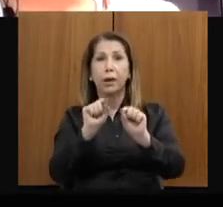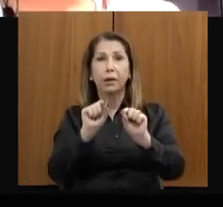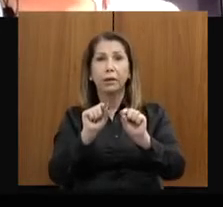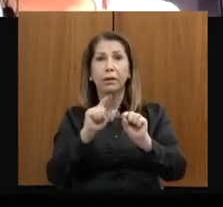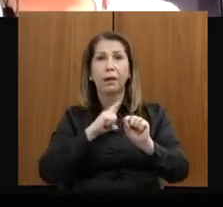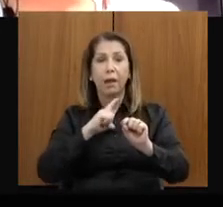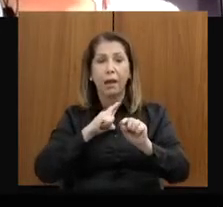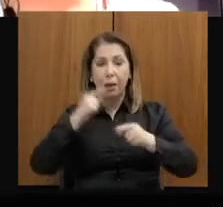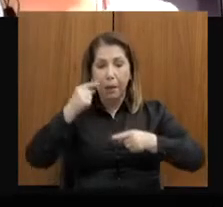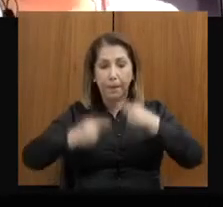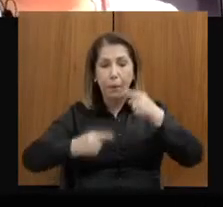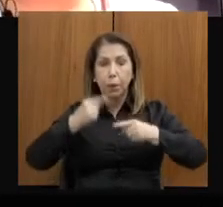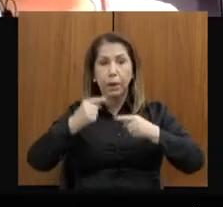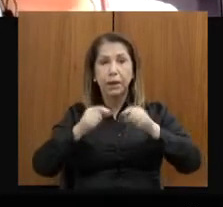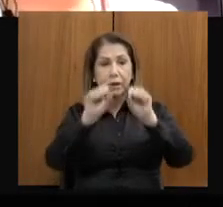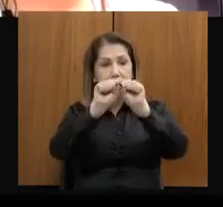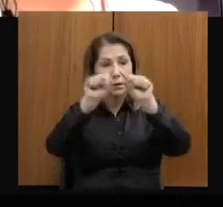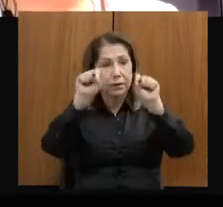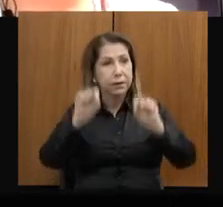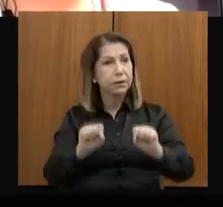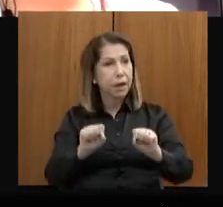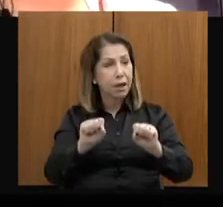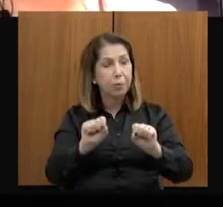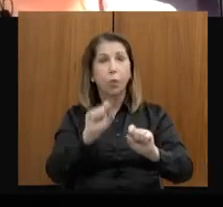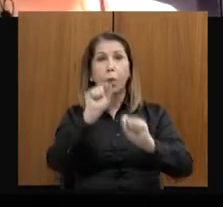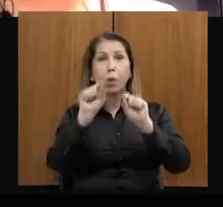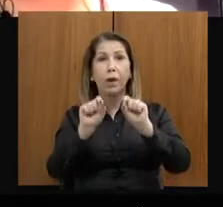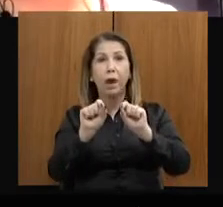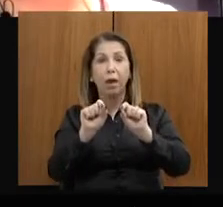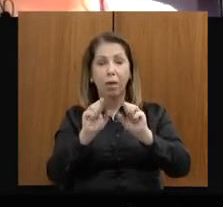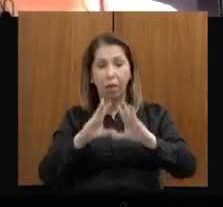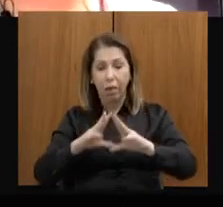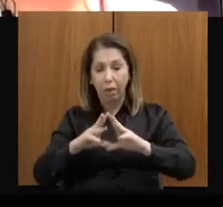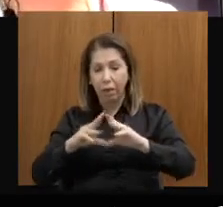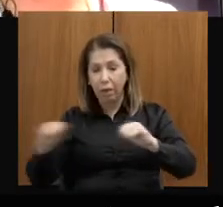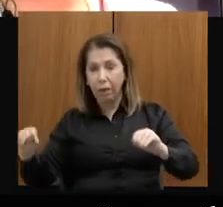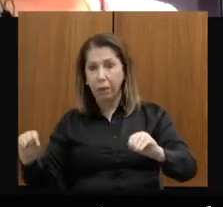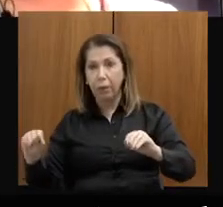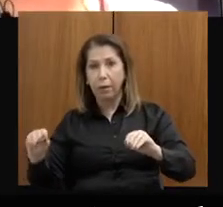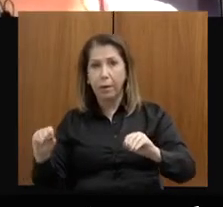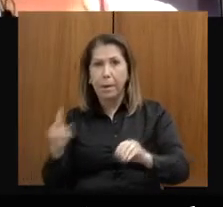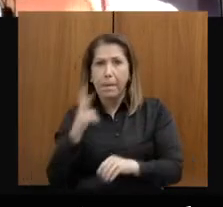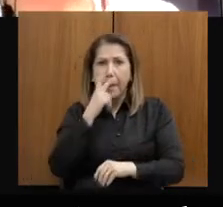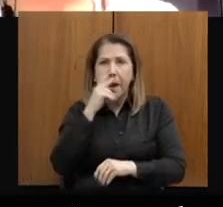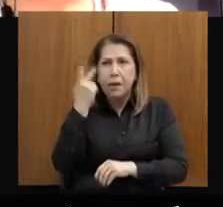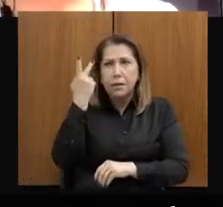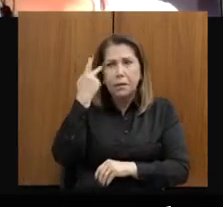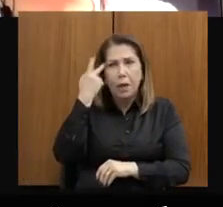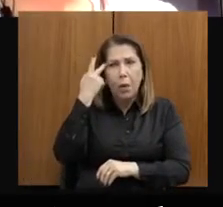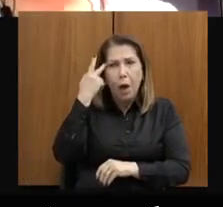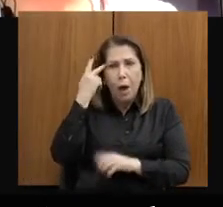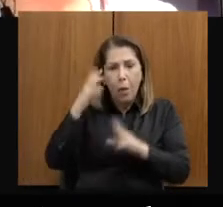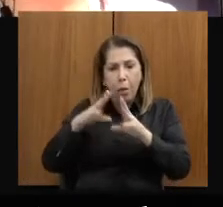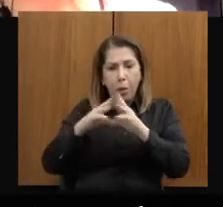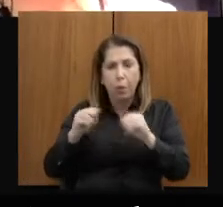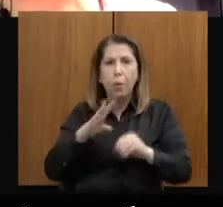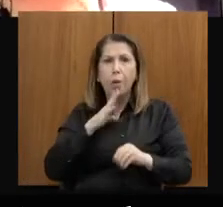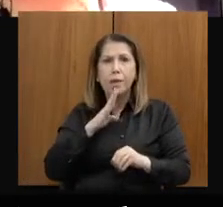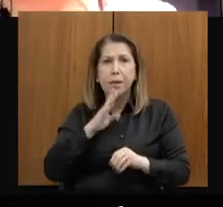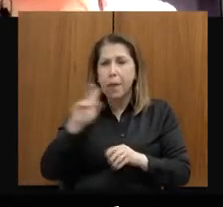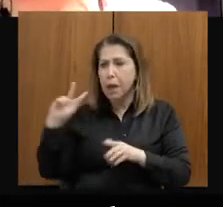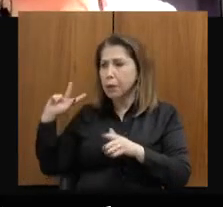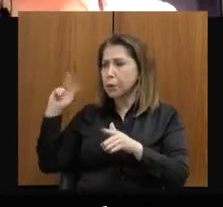a uma política sistemática de produção de pagamentos uma naturalização da do não conhecimento